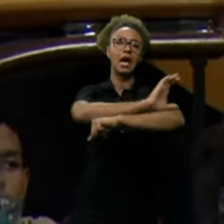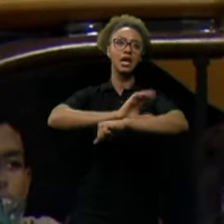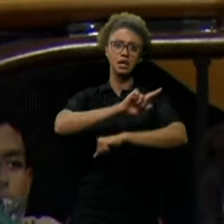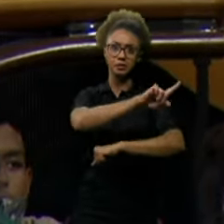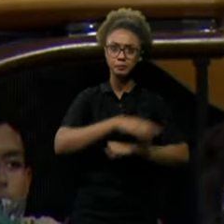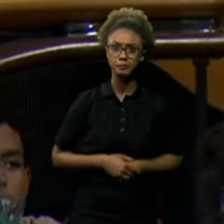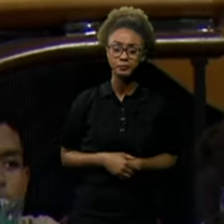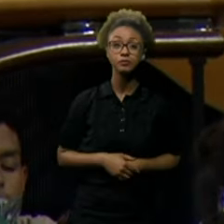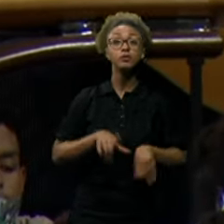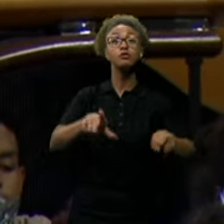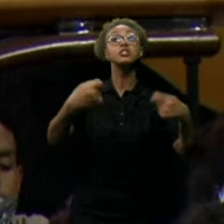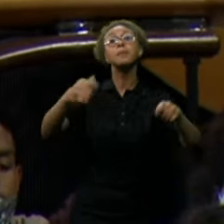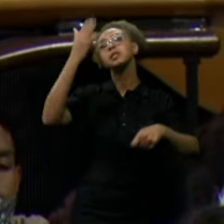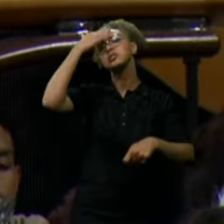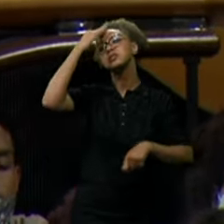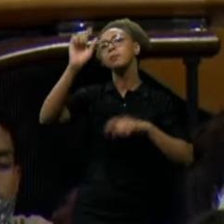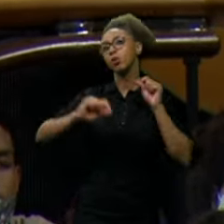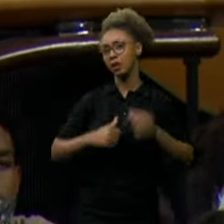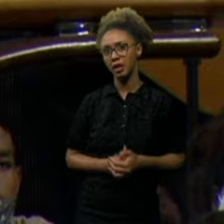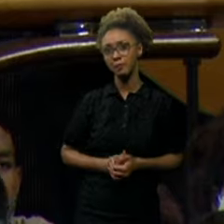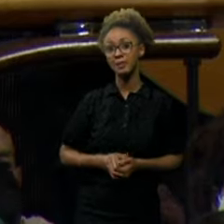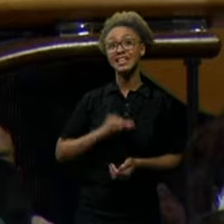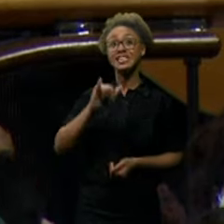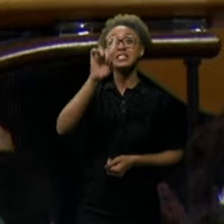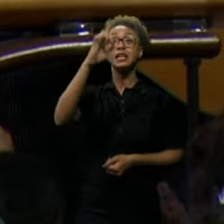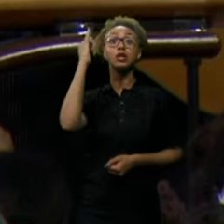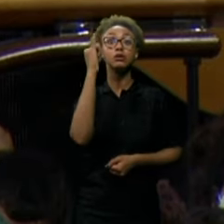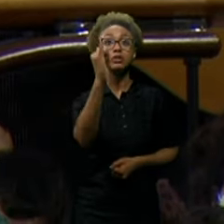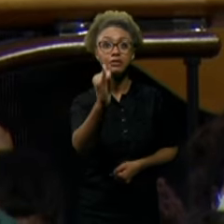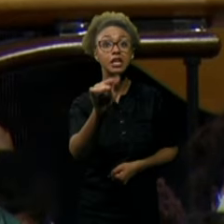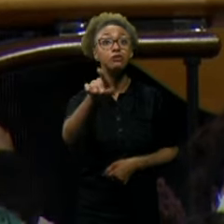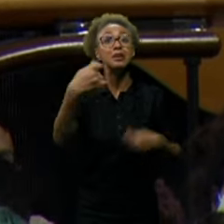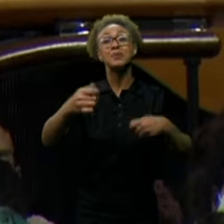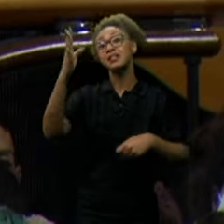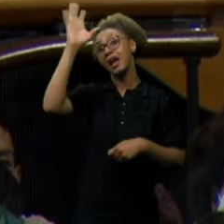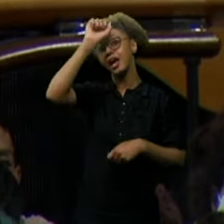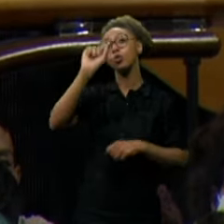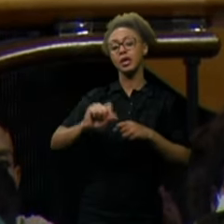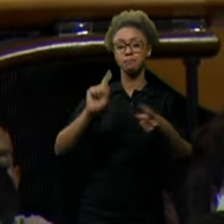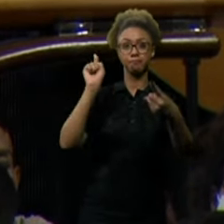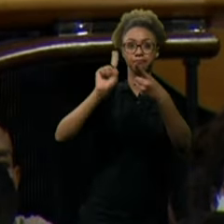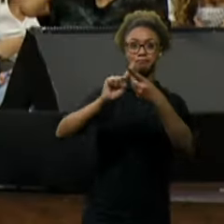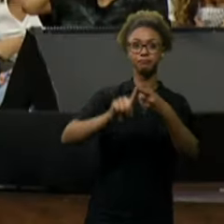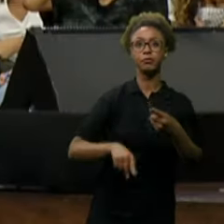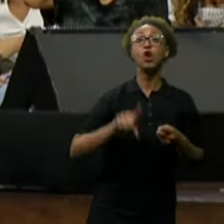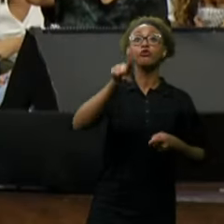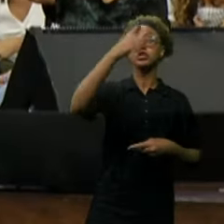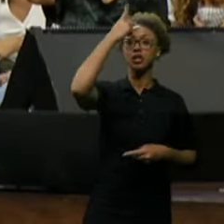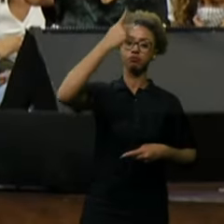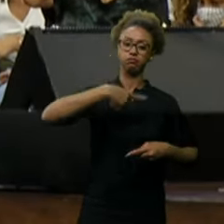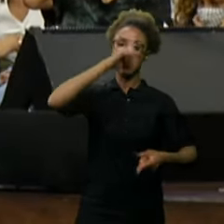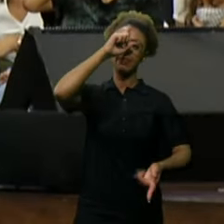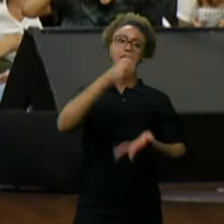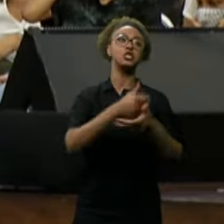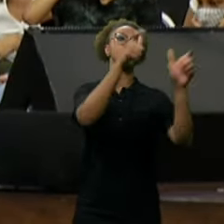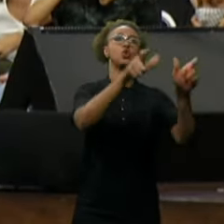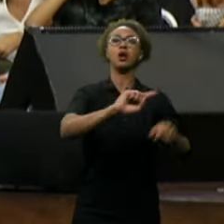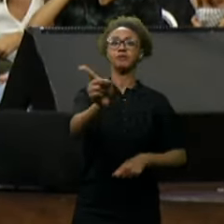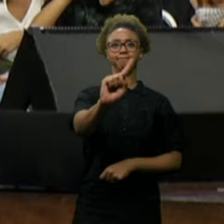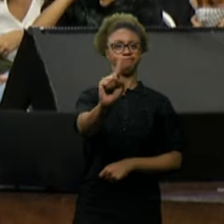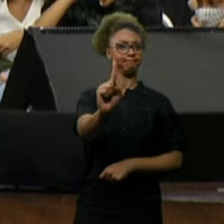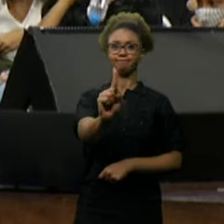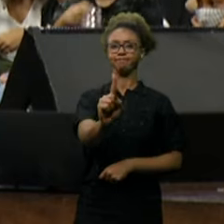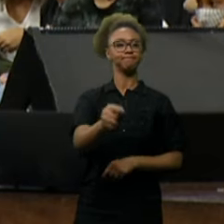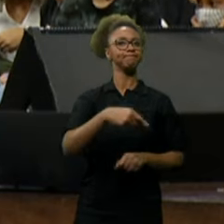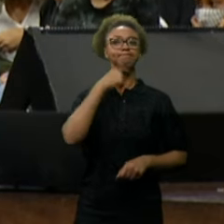duas realidades que você precisa aprender quando Deus te abre a visão primeira nunca decida Para onde você vai você não